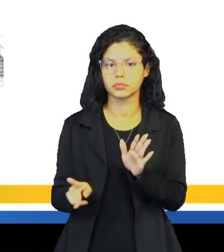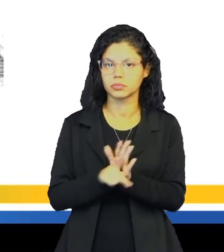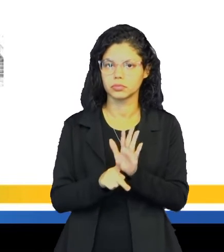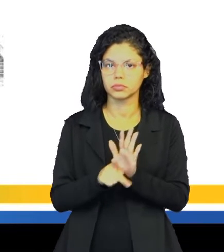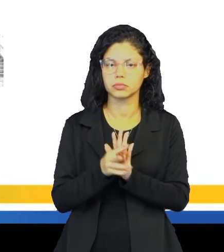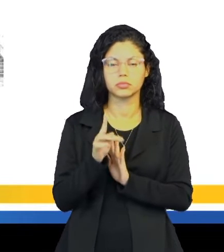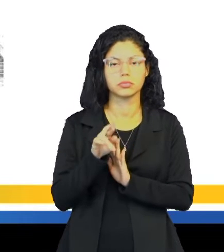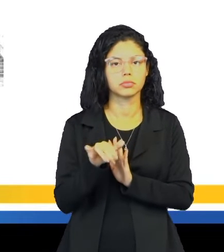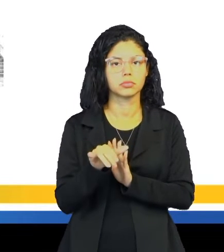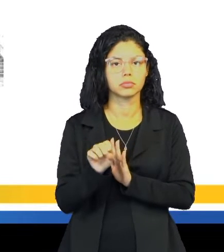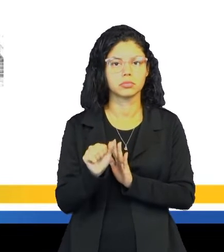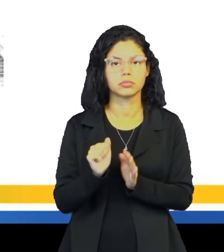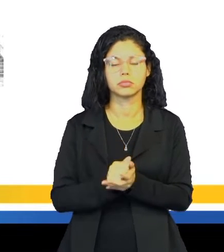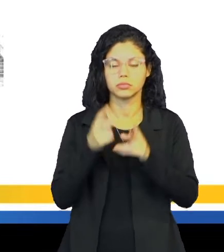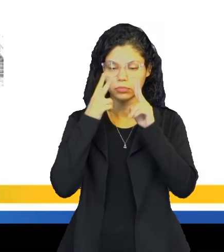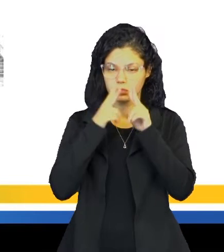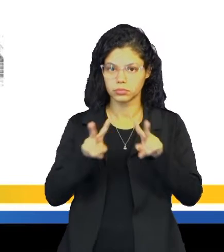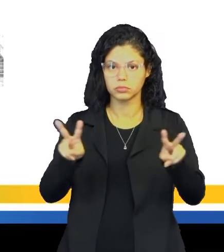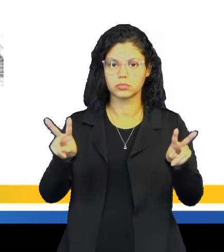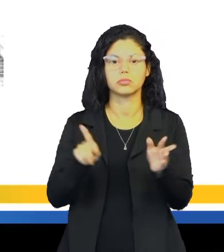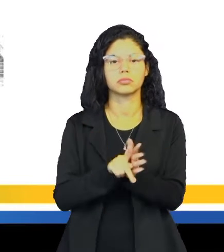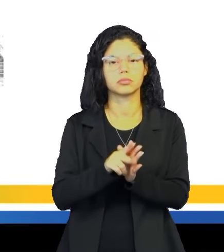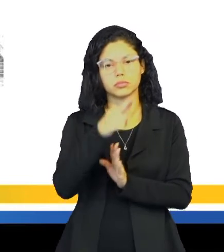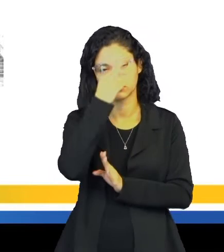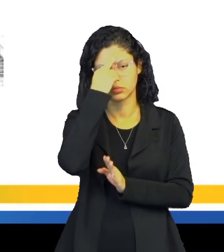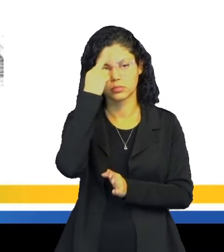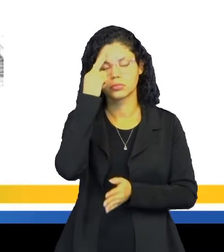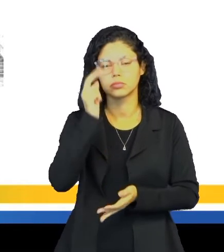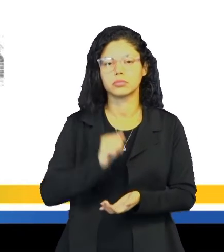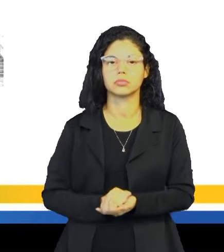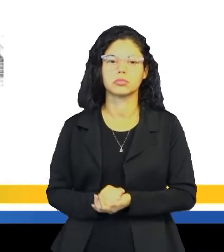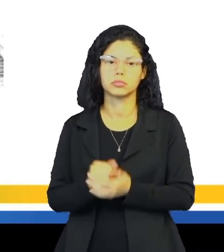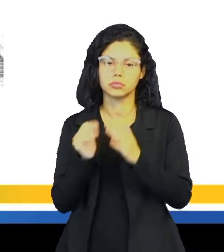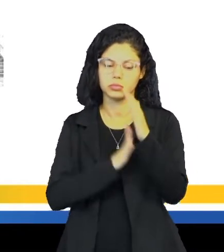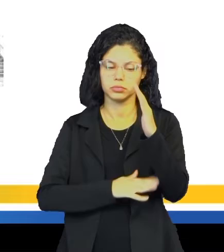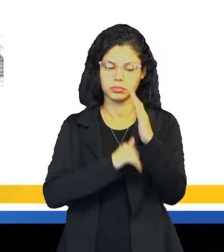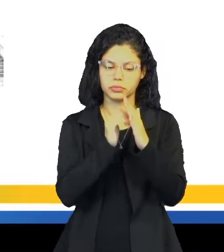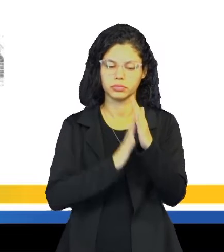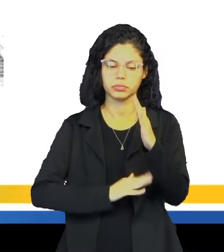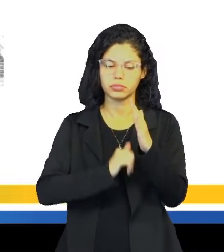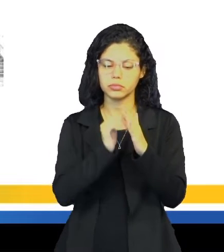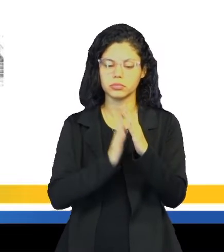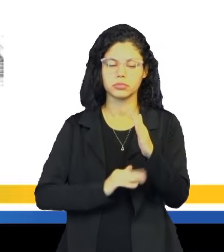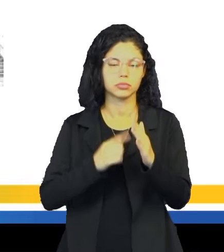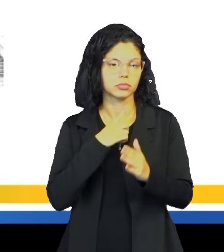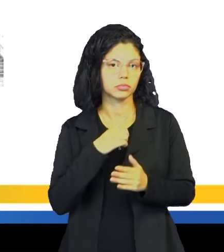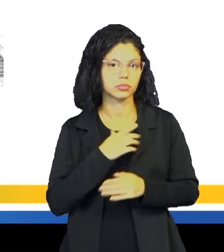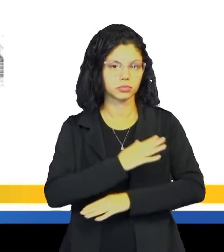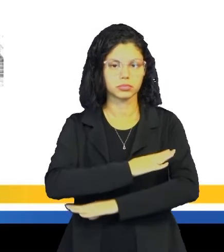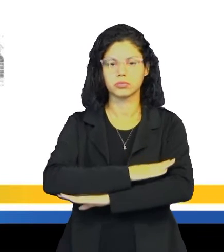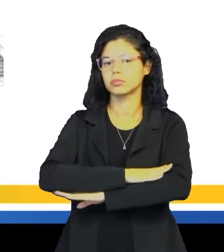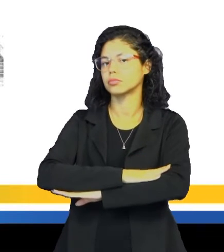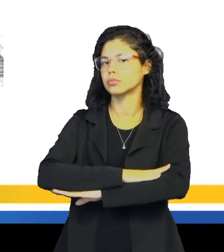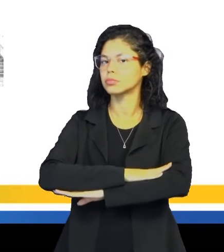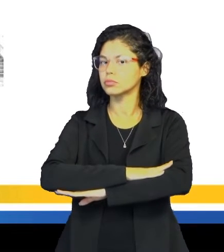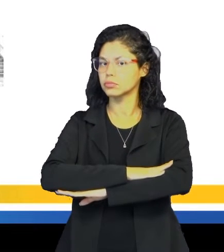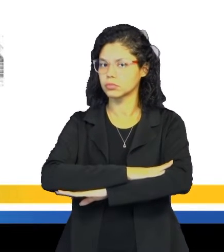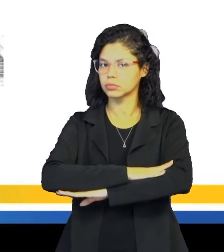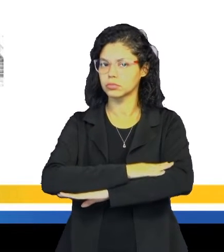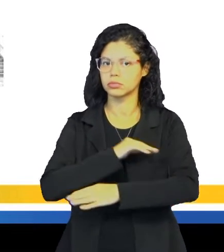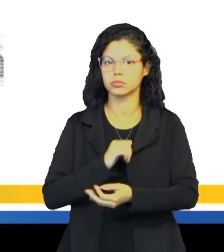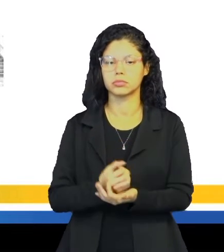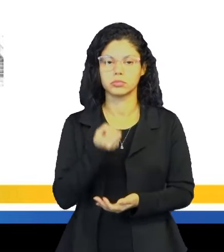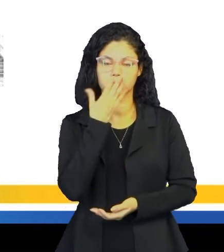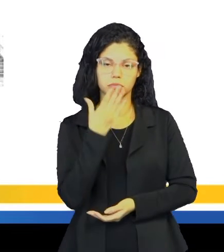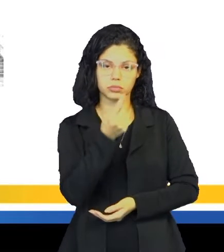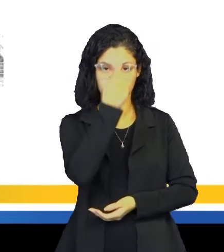fontes visuais, né, da história, né? Um quadro pintado lá no Renascimento, né? A gente tem aí a Mona Lisa, uma